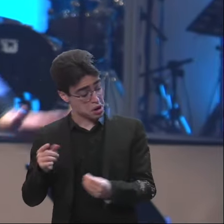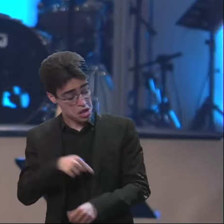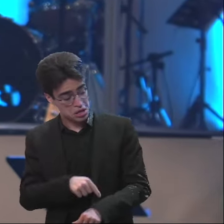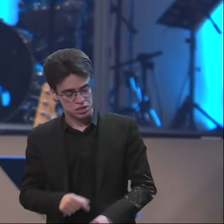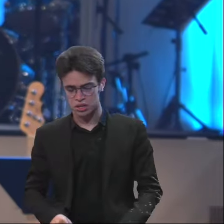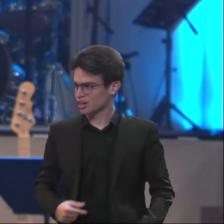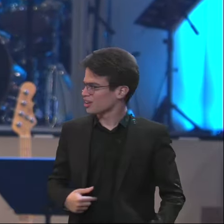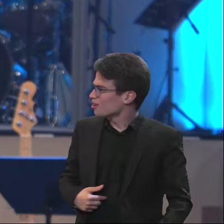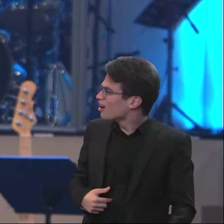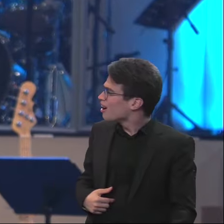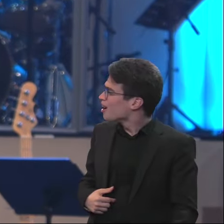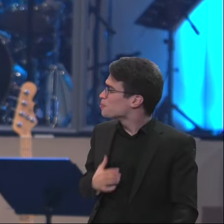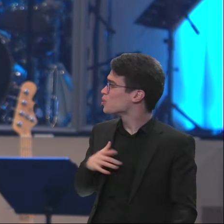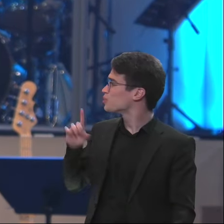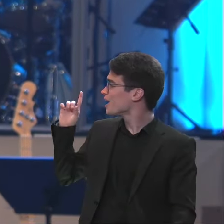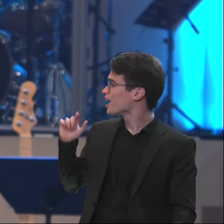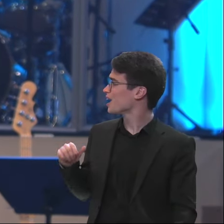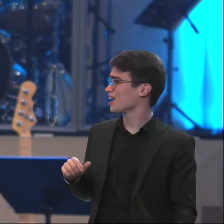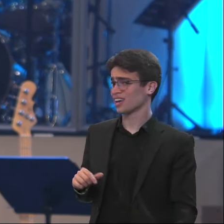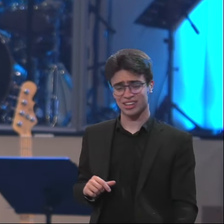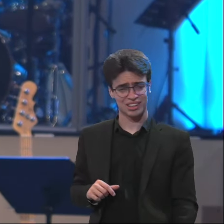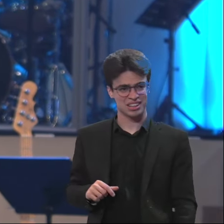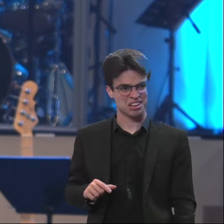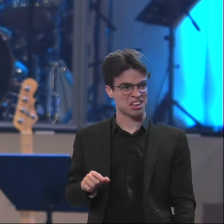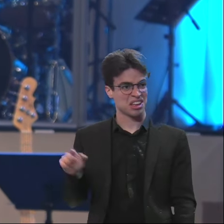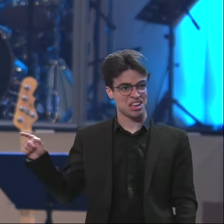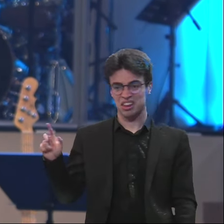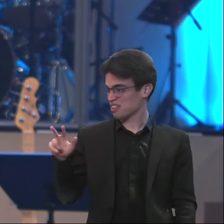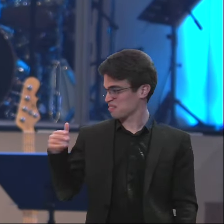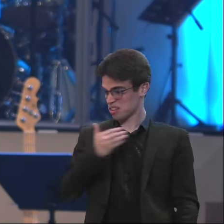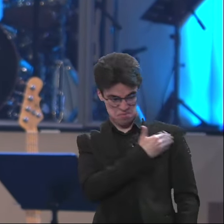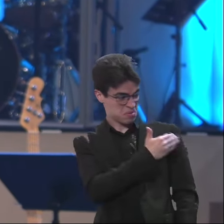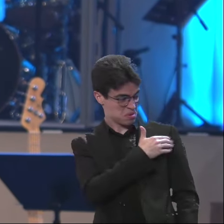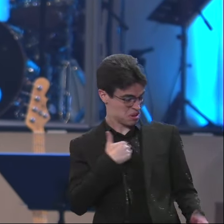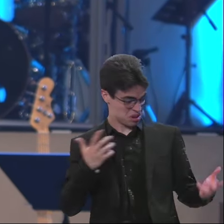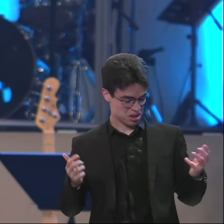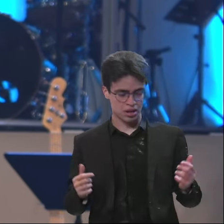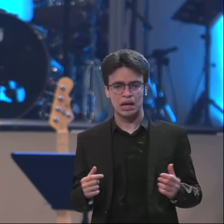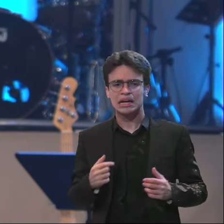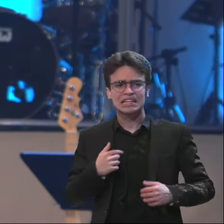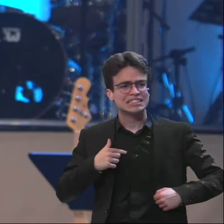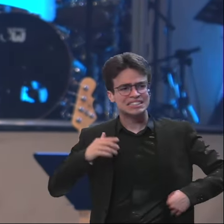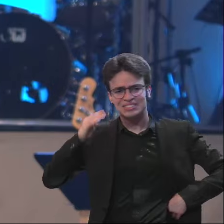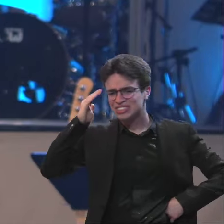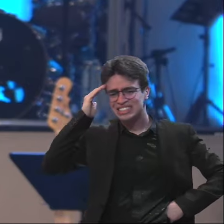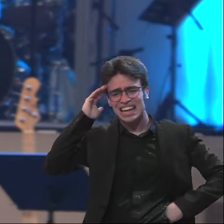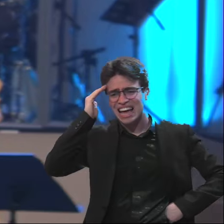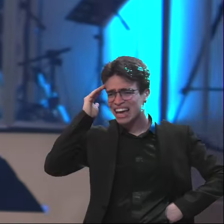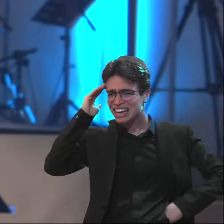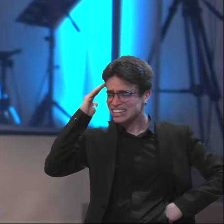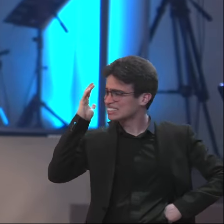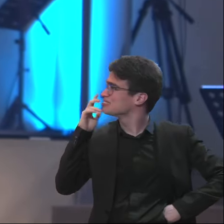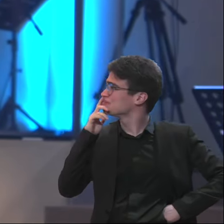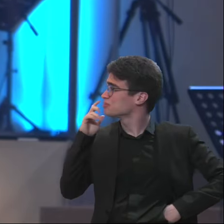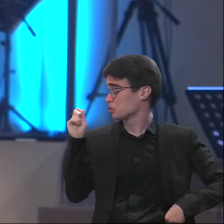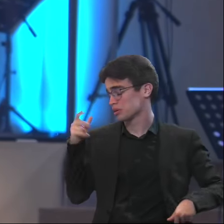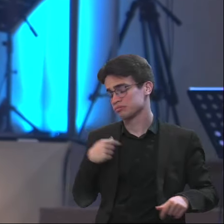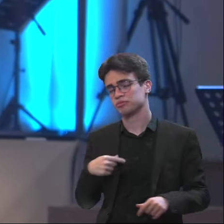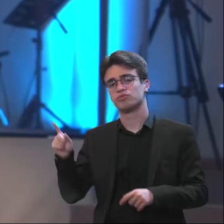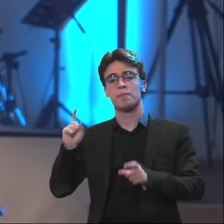Deus, eu vou ser mal interpretado. Não entendi nada. Fui para a